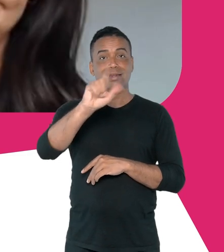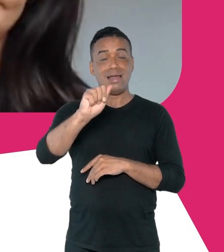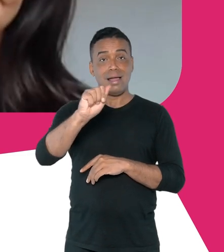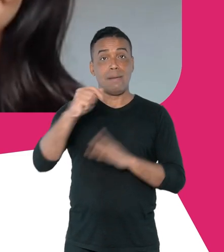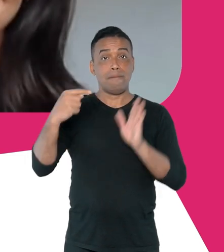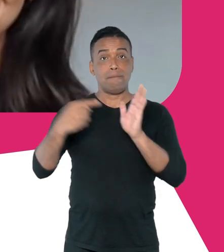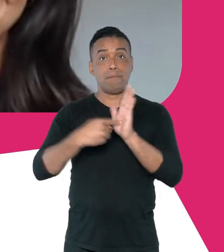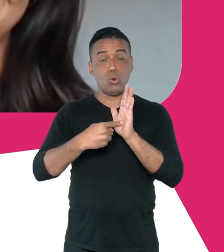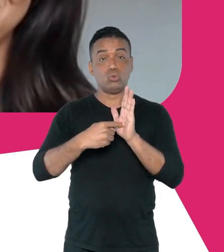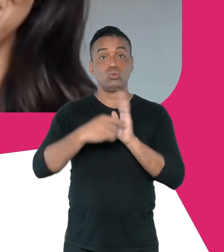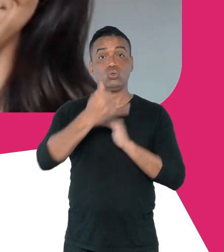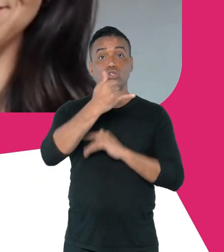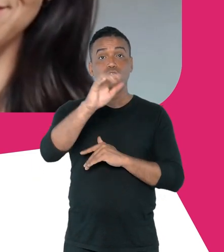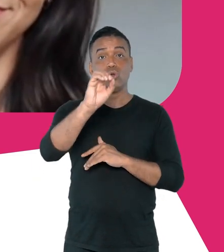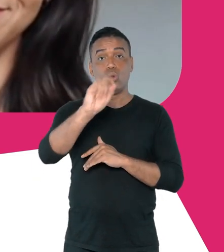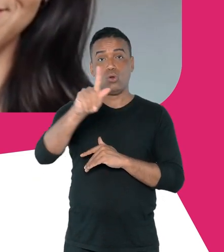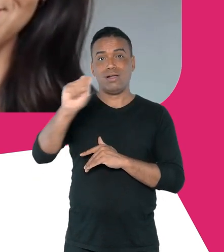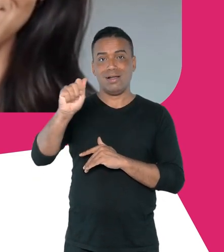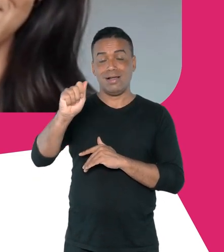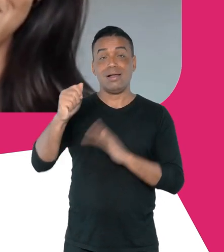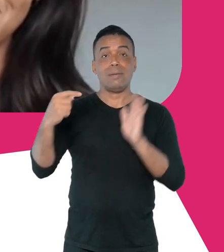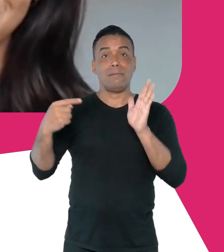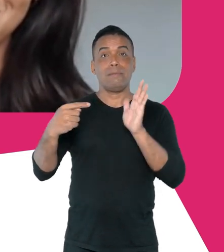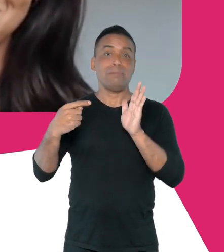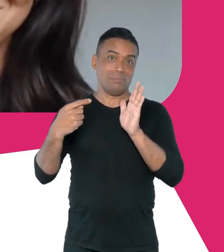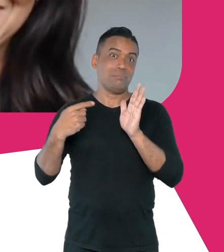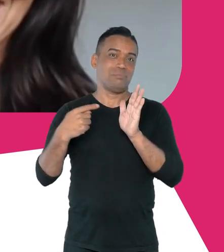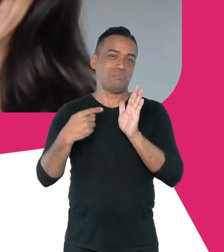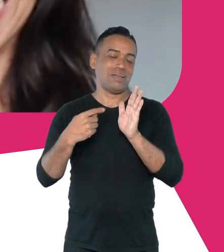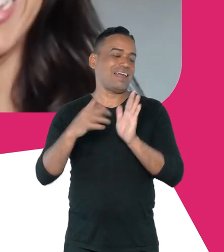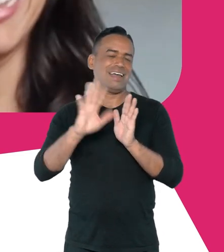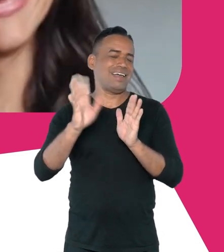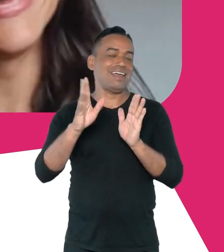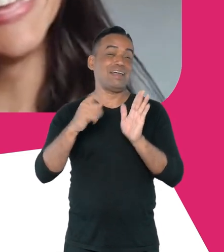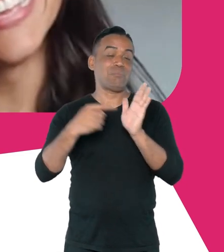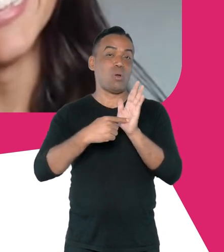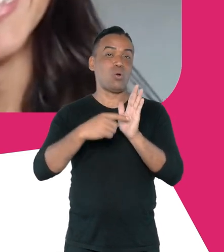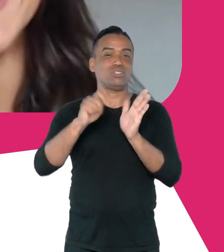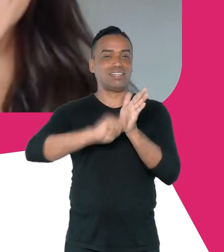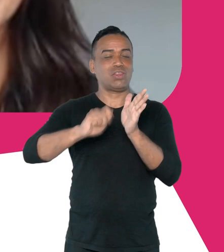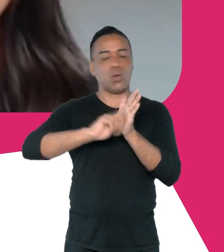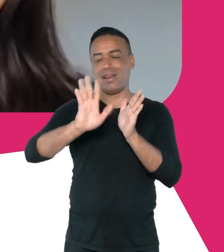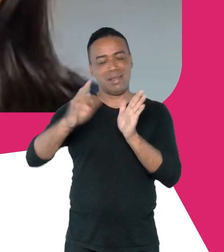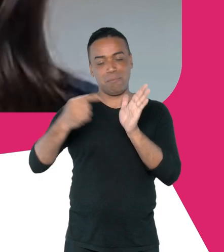@dalila.yoga. Dalila.yoga e ponto escritora também agora. Mentira, gente, não tem ponto escritora.